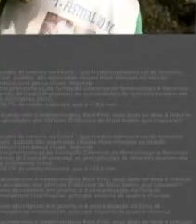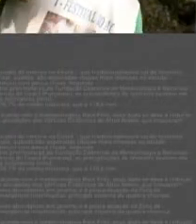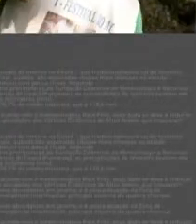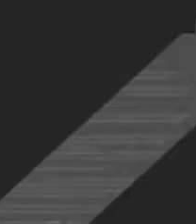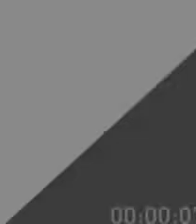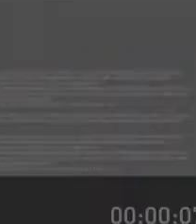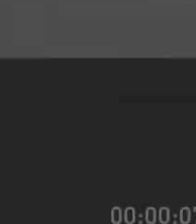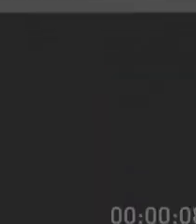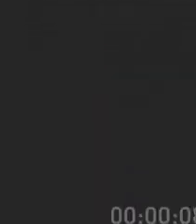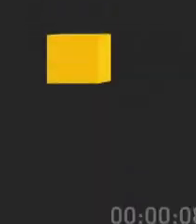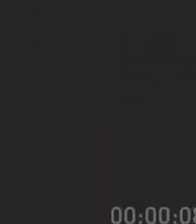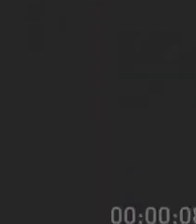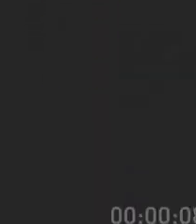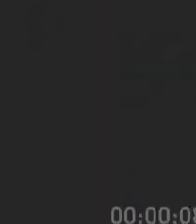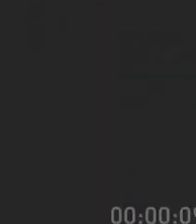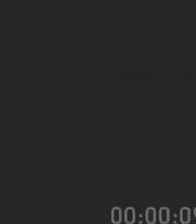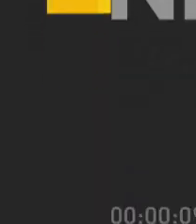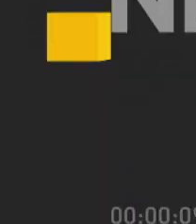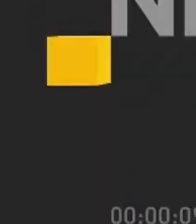ae